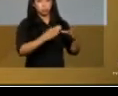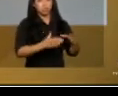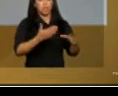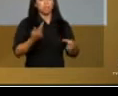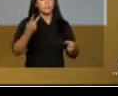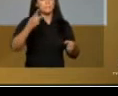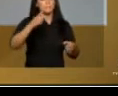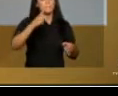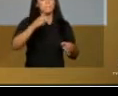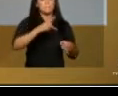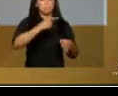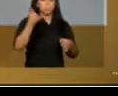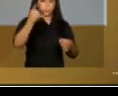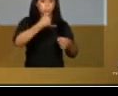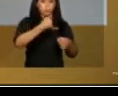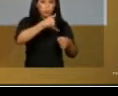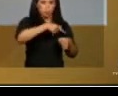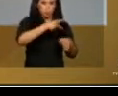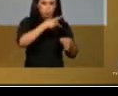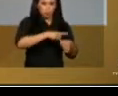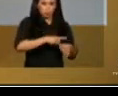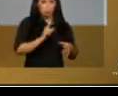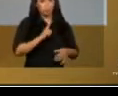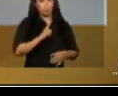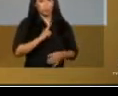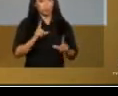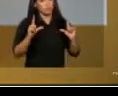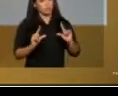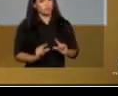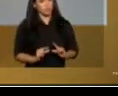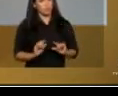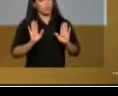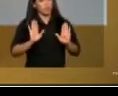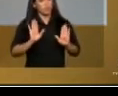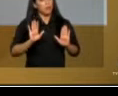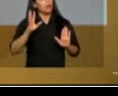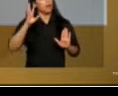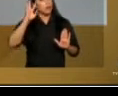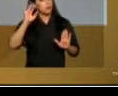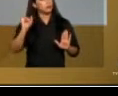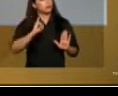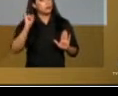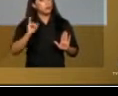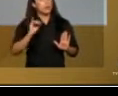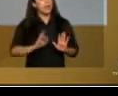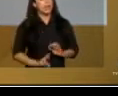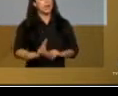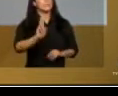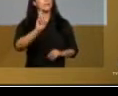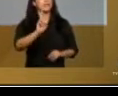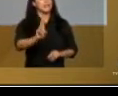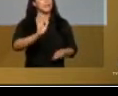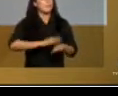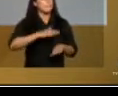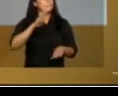da metade do mercado brasileiro. Vejam os senhores que estamos decidindo aqui. Representa a entrega